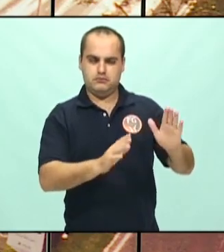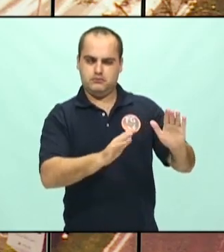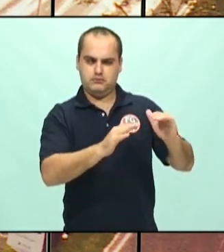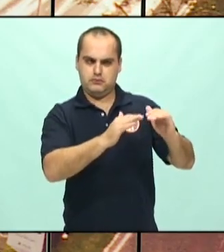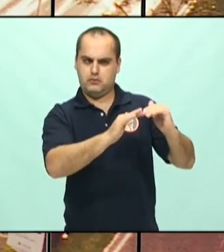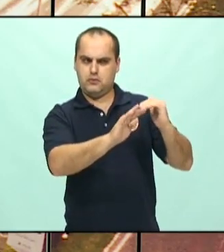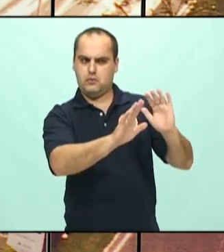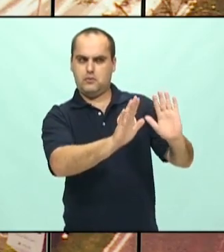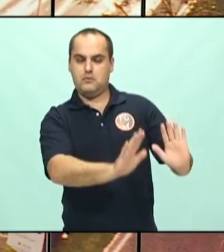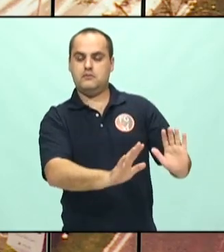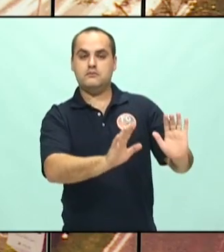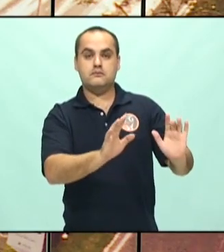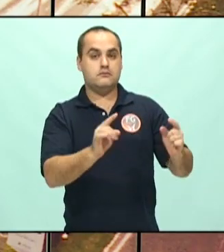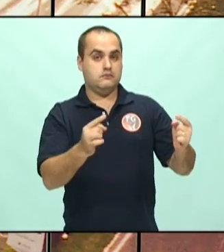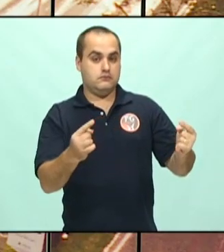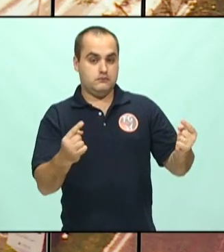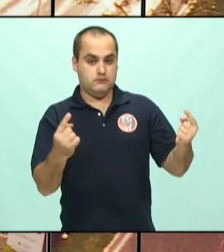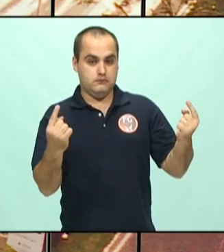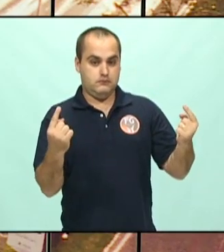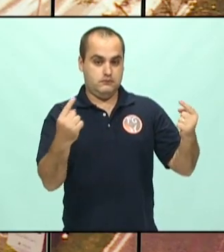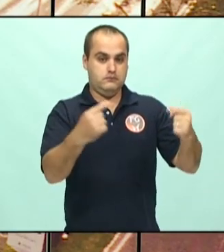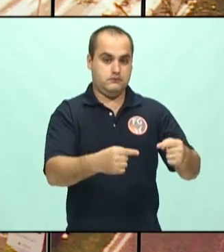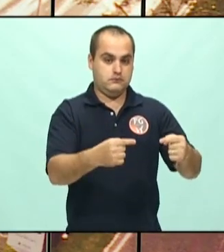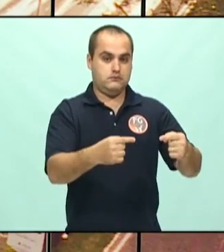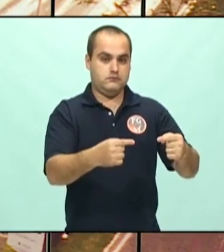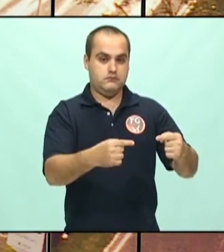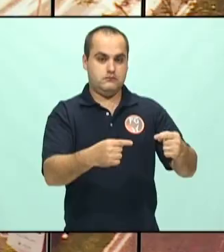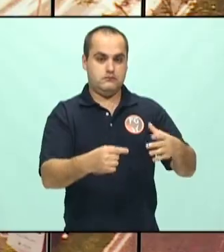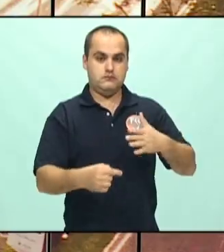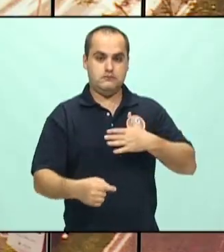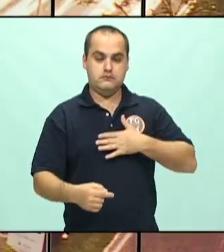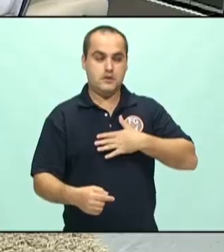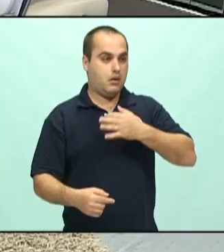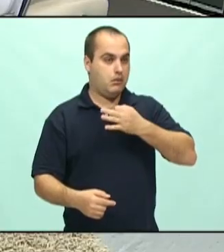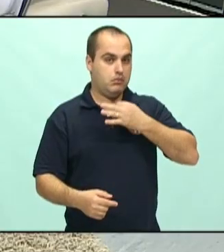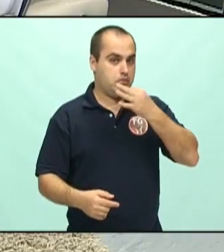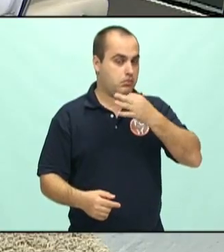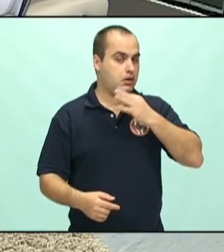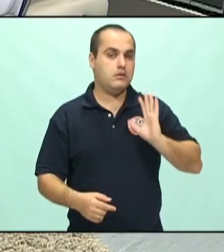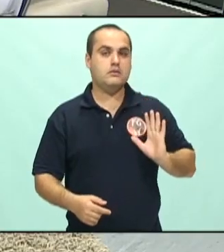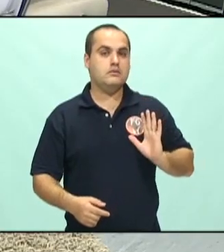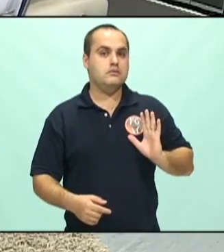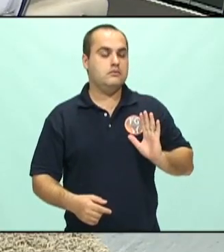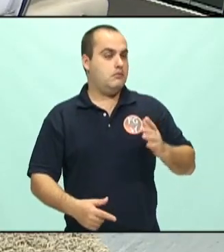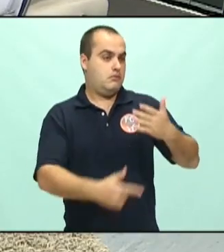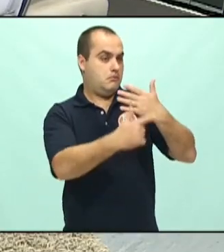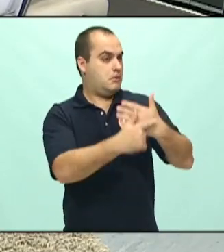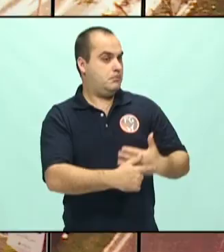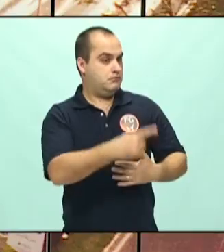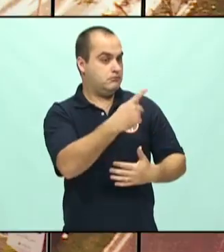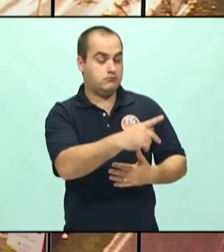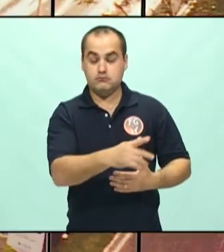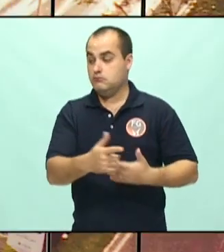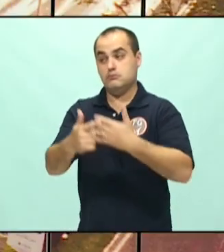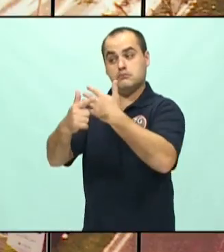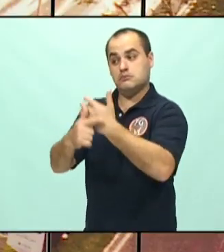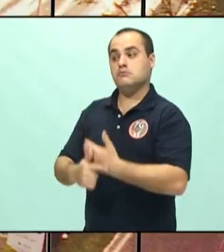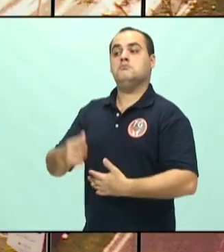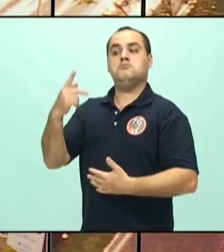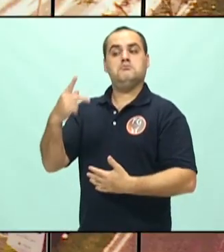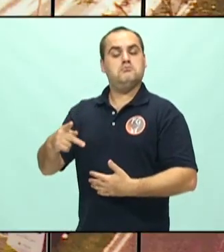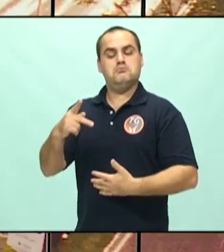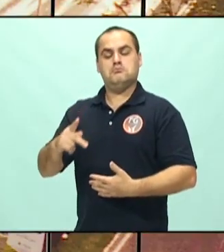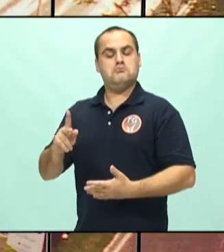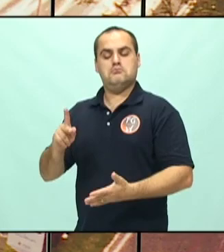a oposição mas tenho a minha opinião respeito oposição faz o papel papel muito bem veio também